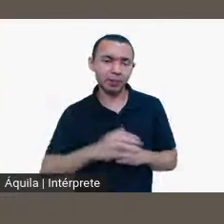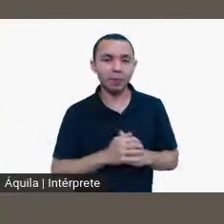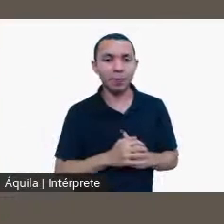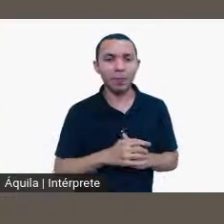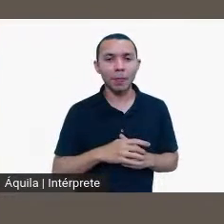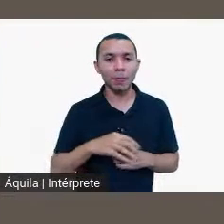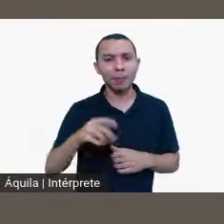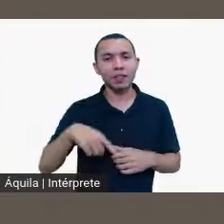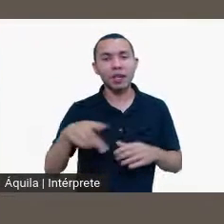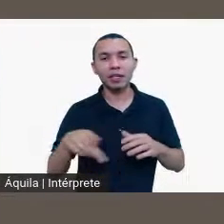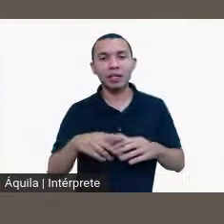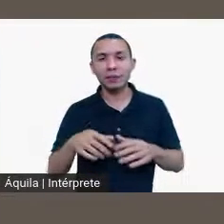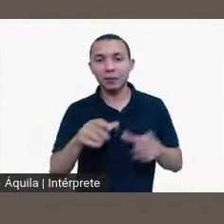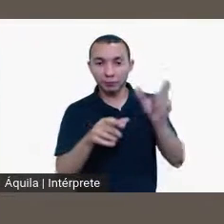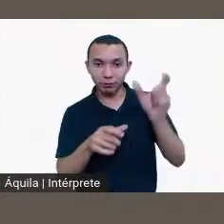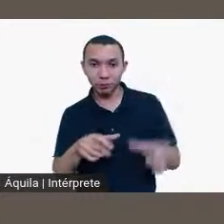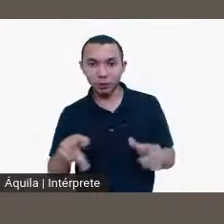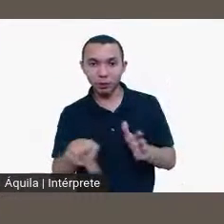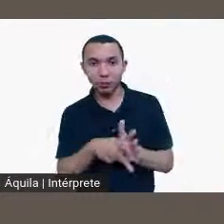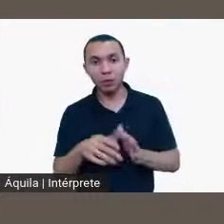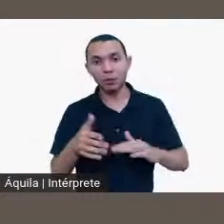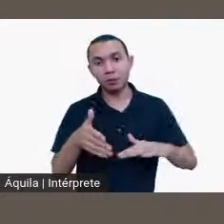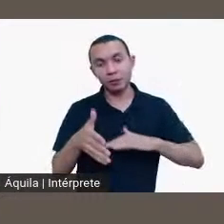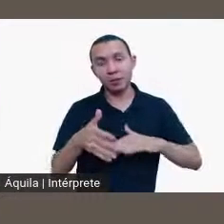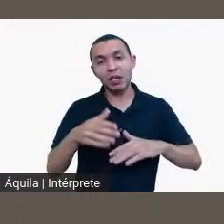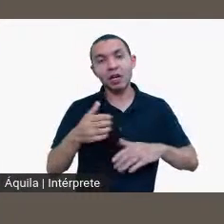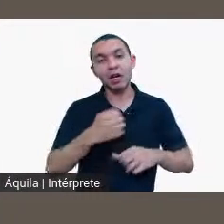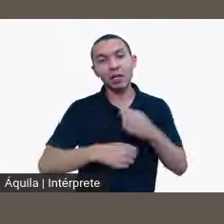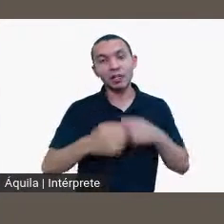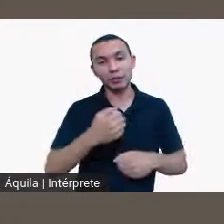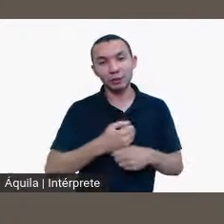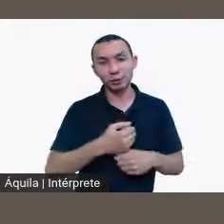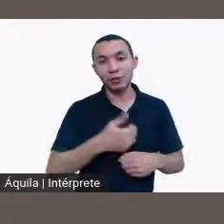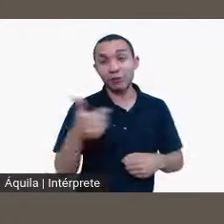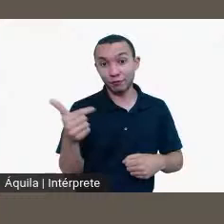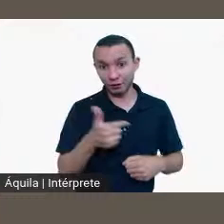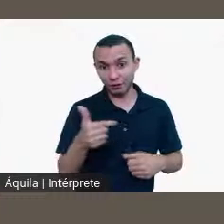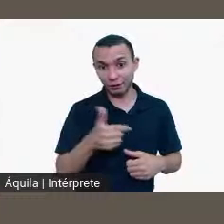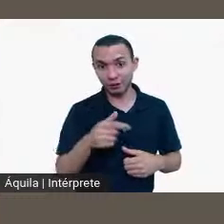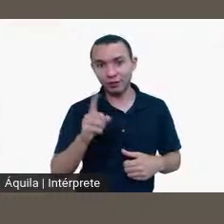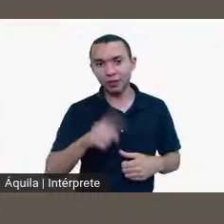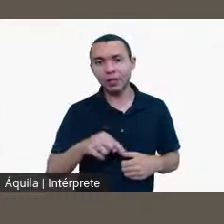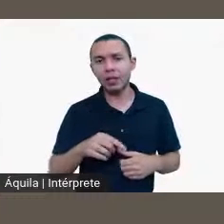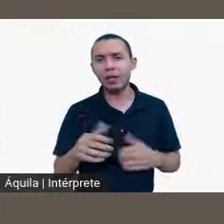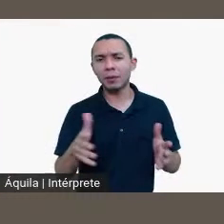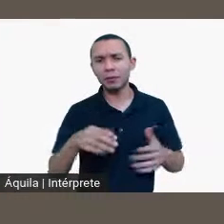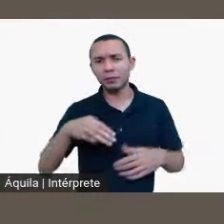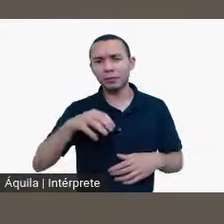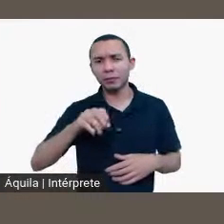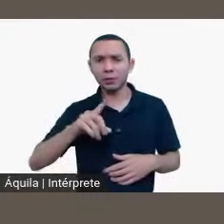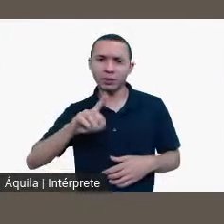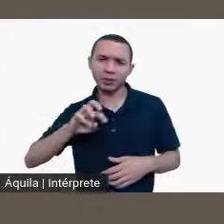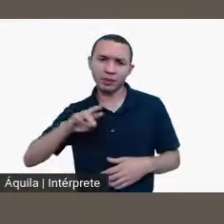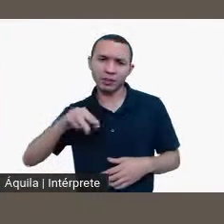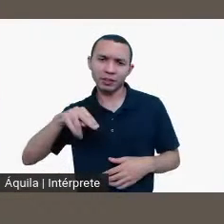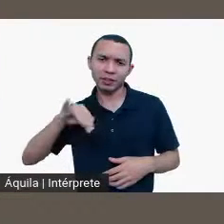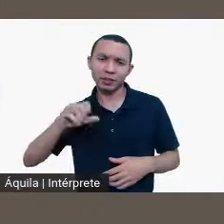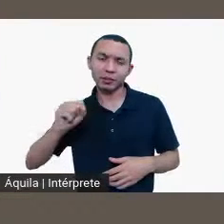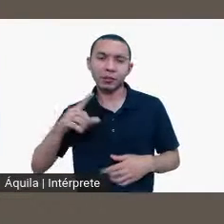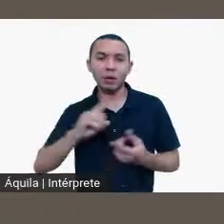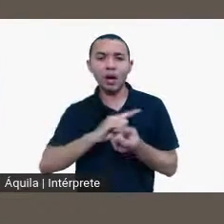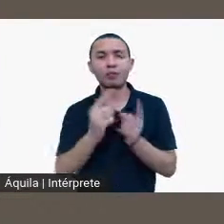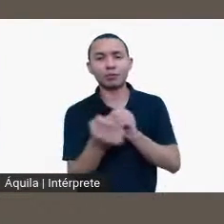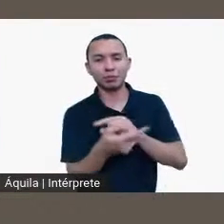do modernismo, que seria 22, busca momentos de cristalização plenos de incertezas e contradições,